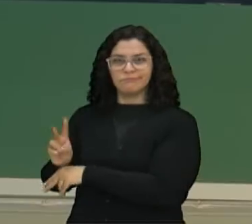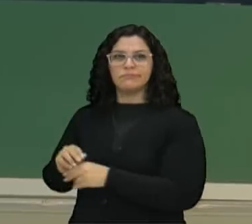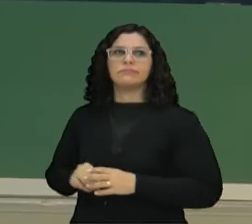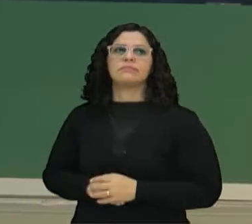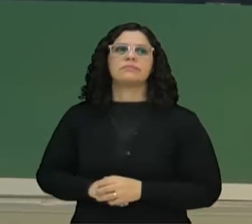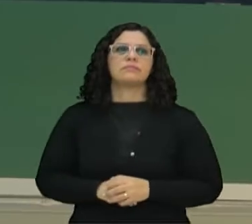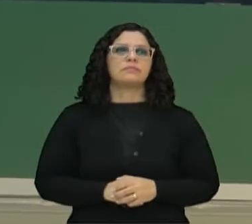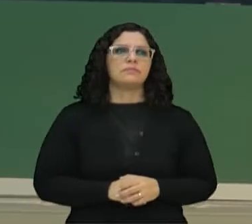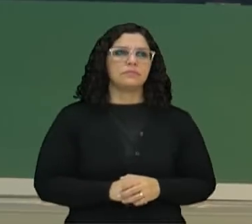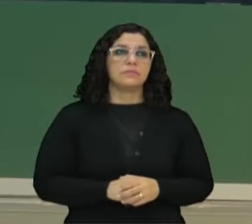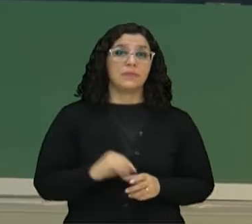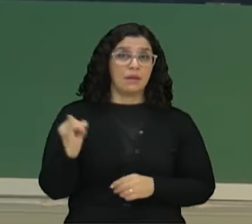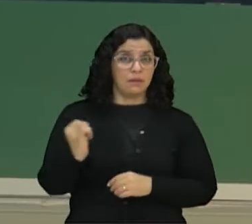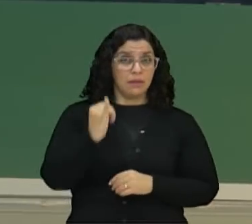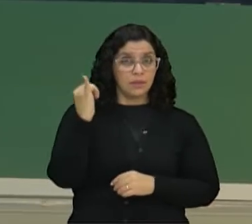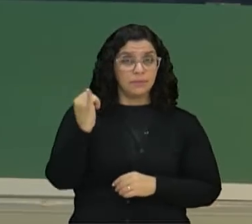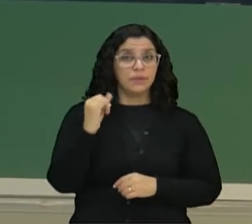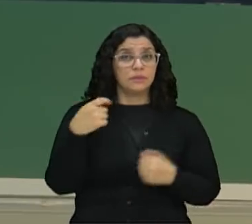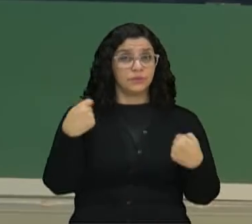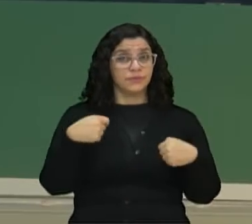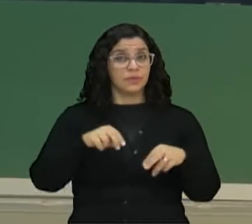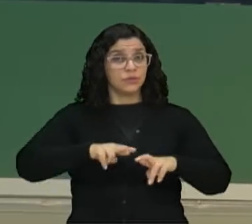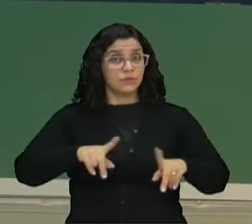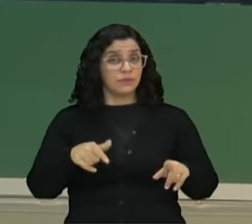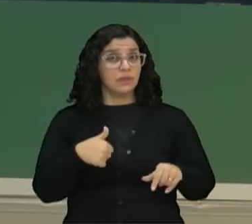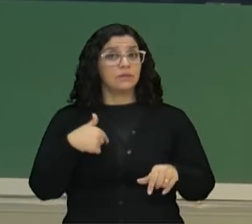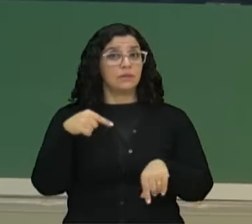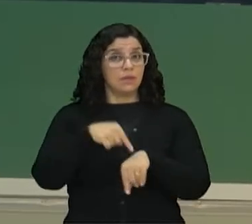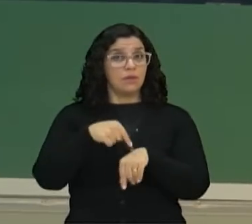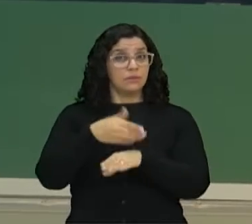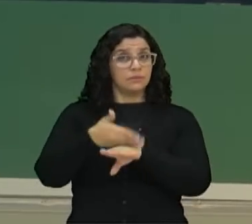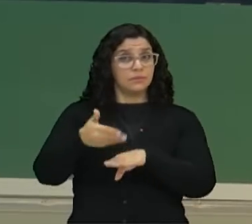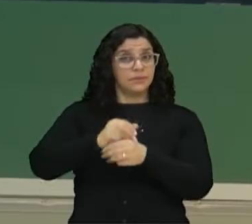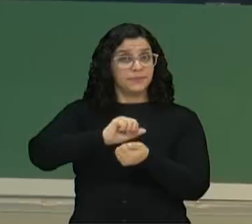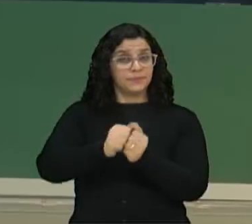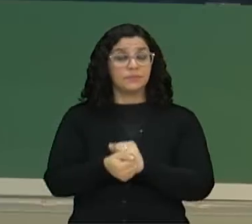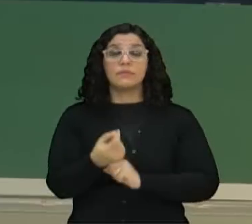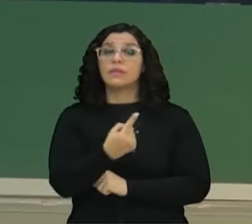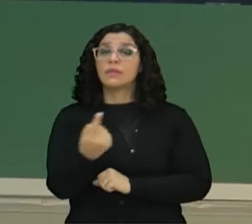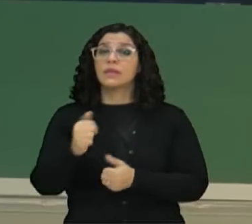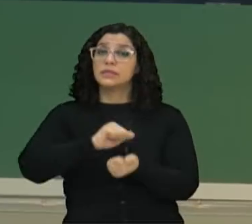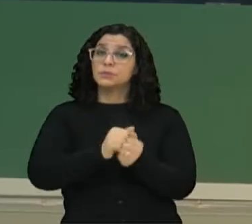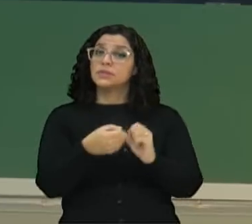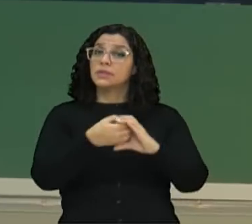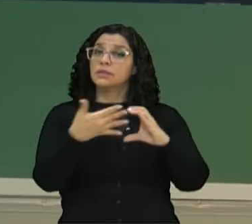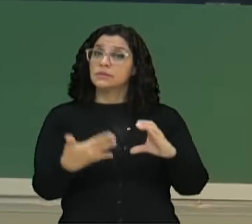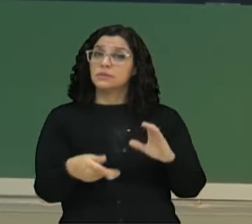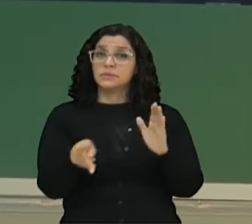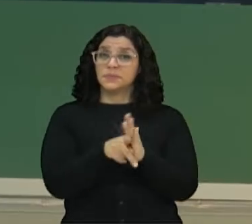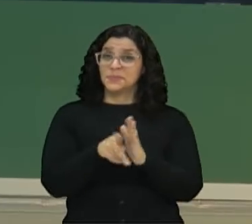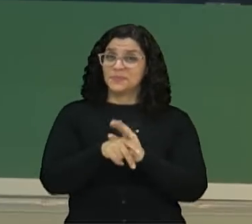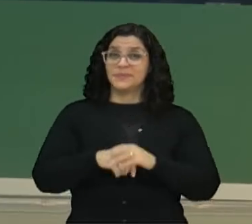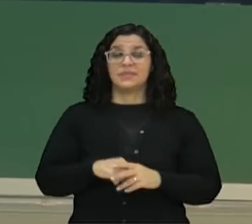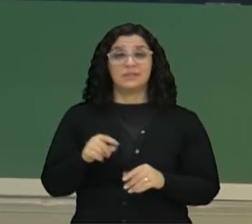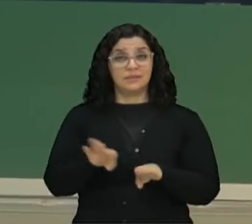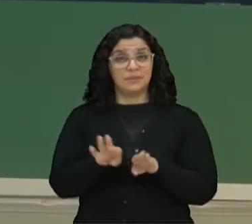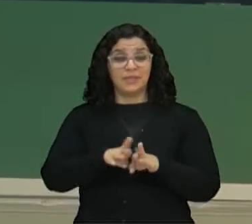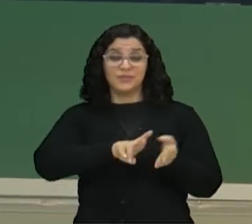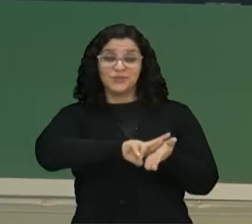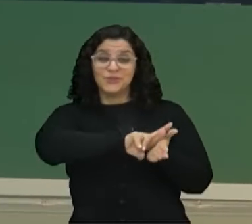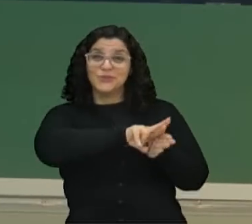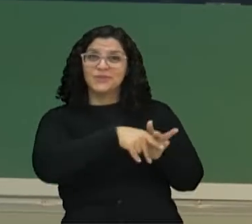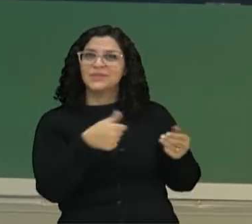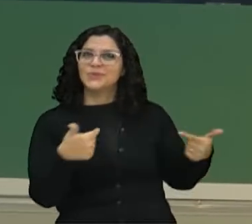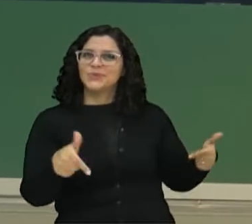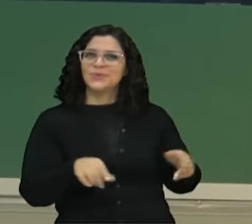fator importante, que faz diferença lá no resultado. Cada esporte tem a sua característica própria, que o distingue dos